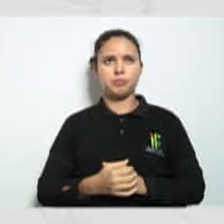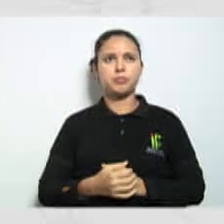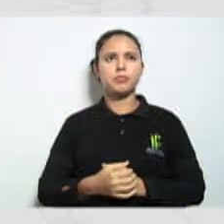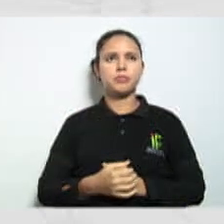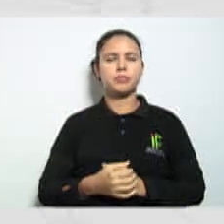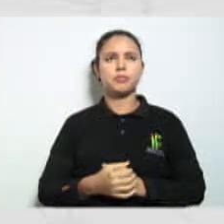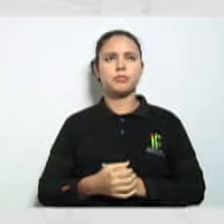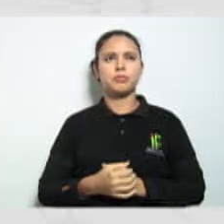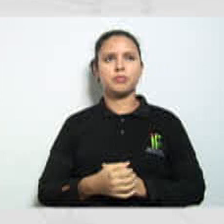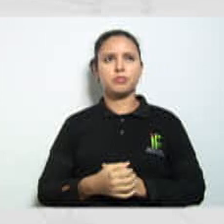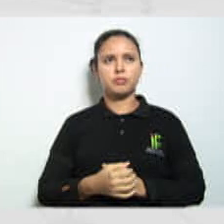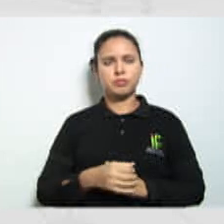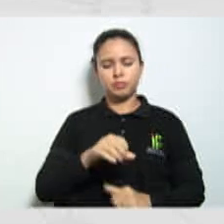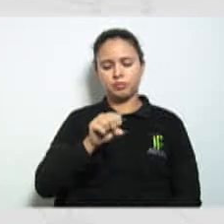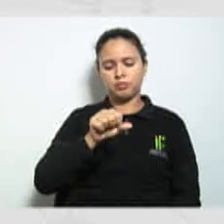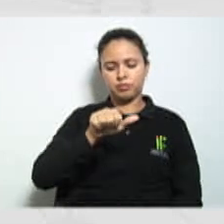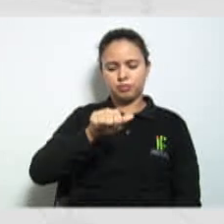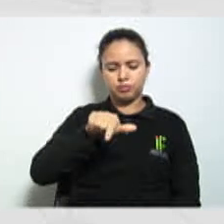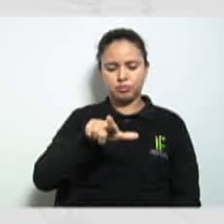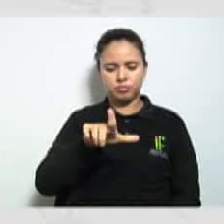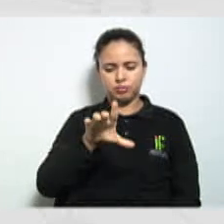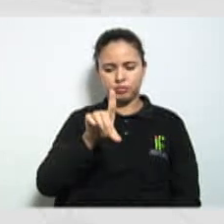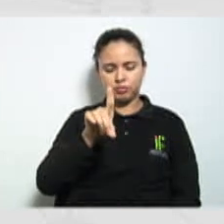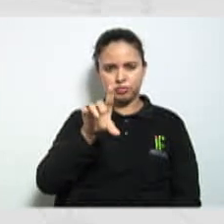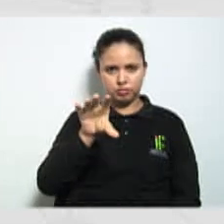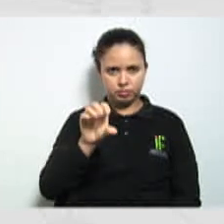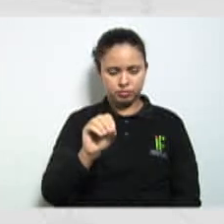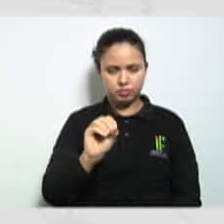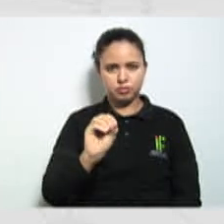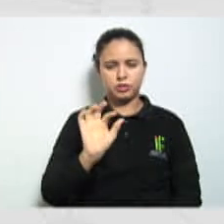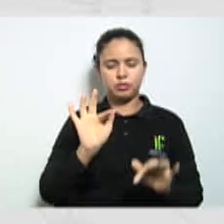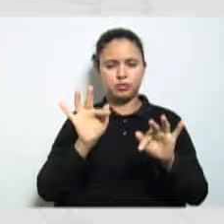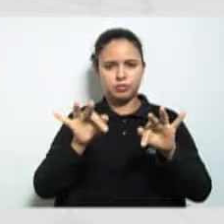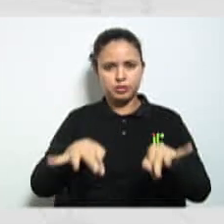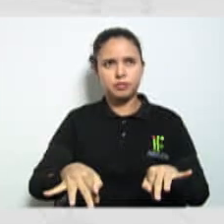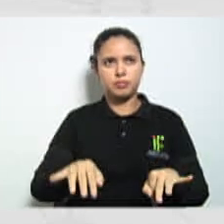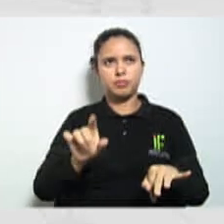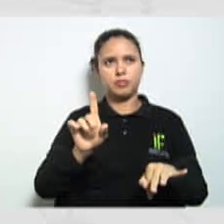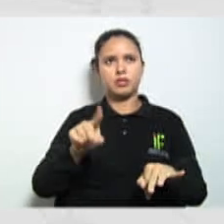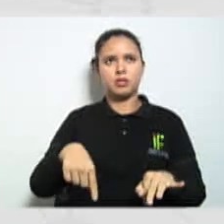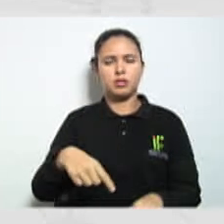crédito 10, o saldo final desta conta foi